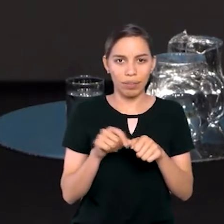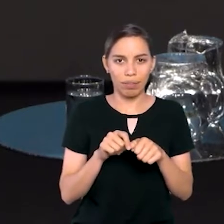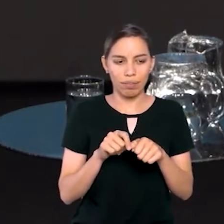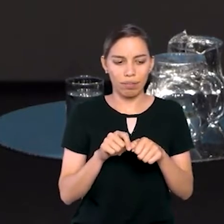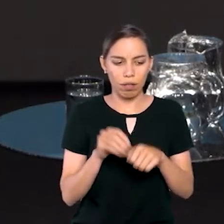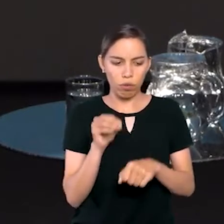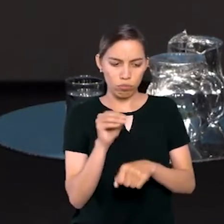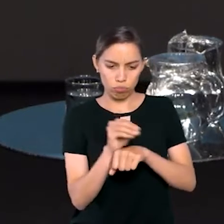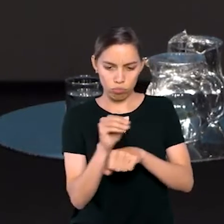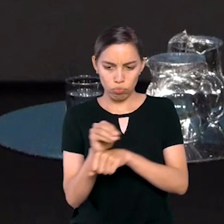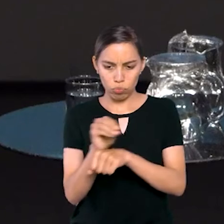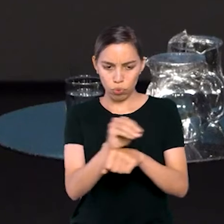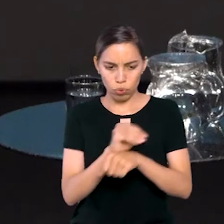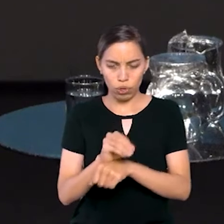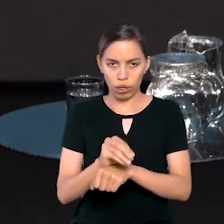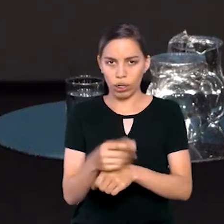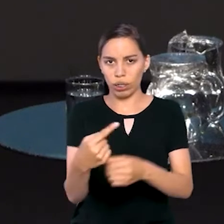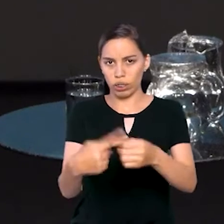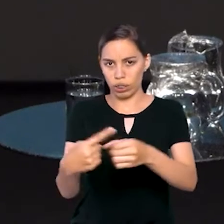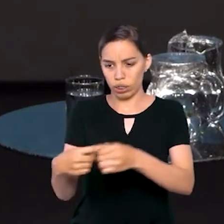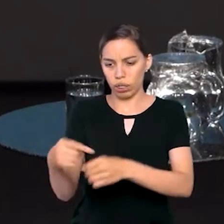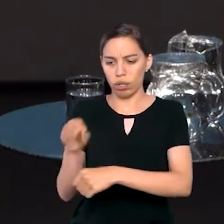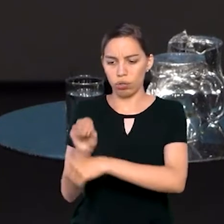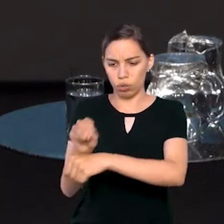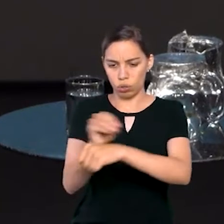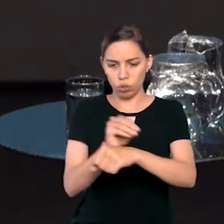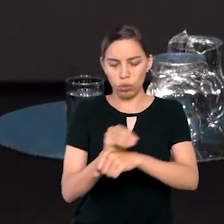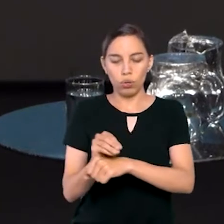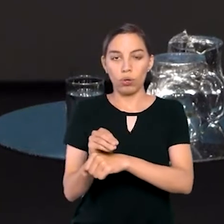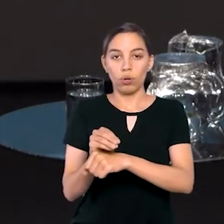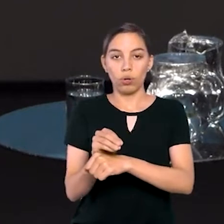com o espaço da metrópole, da cidade,